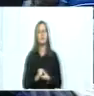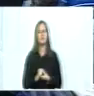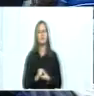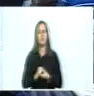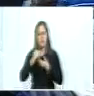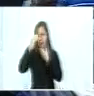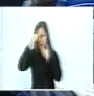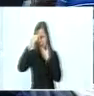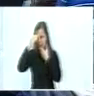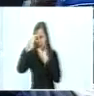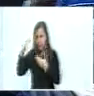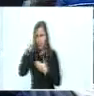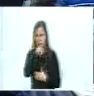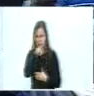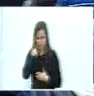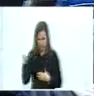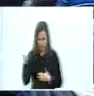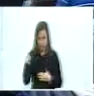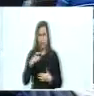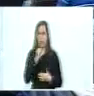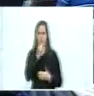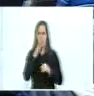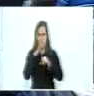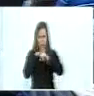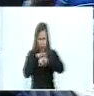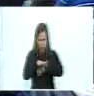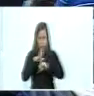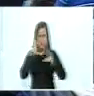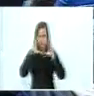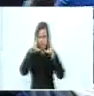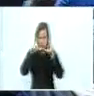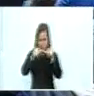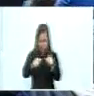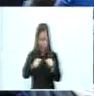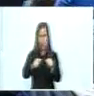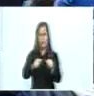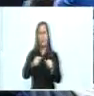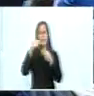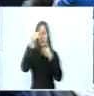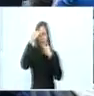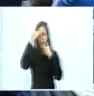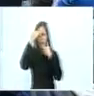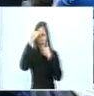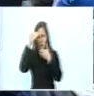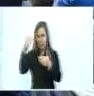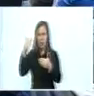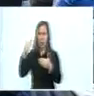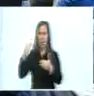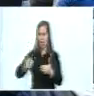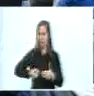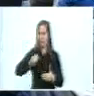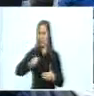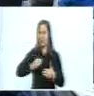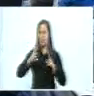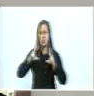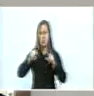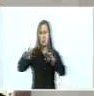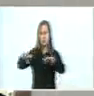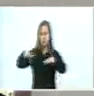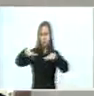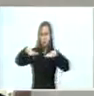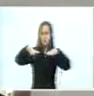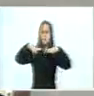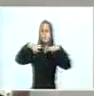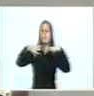Muito obrigado, senhor presidente. Boa noite a todos e todas. Obrigado pela presença de todos que nos prestigiam